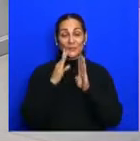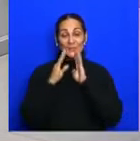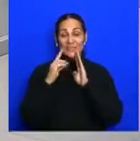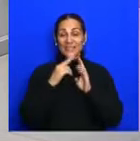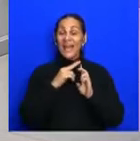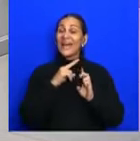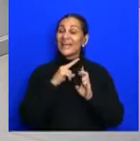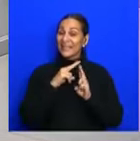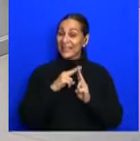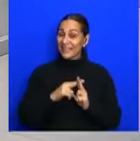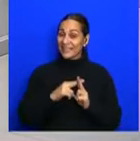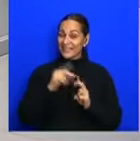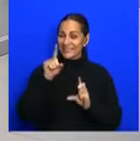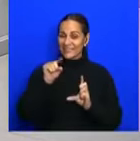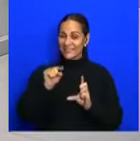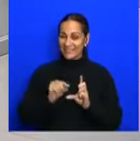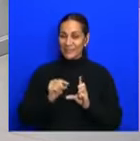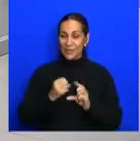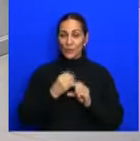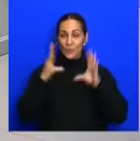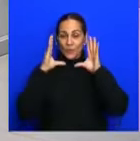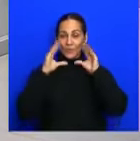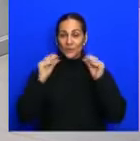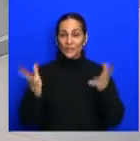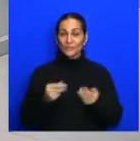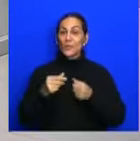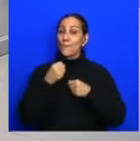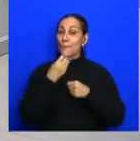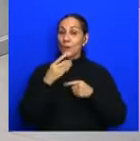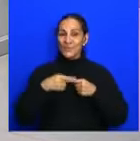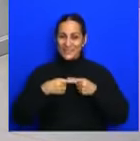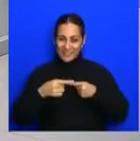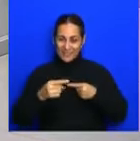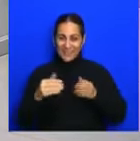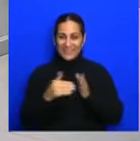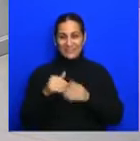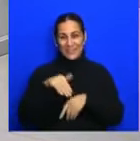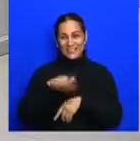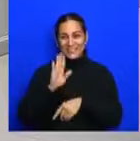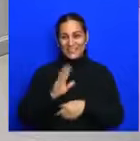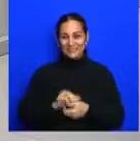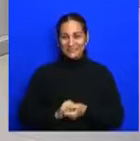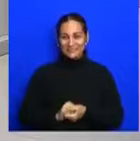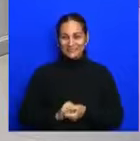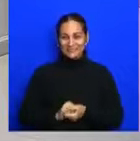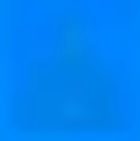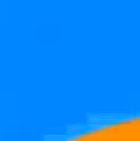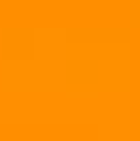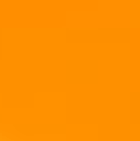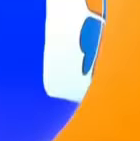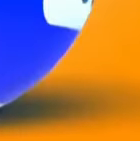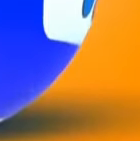e do YouTube da Caixa e da Rede TV. Uma ótima noite, uma ótima semana e até mais.